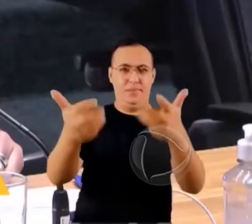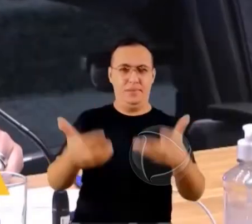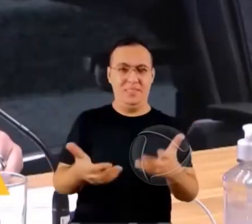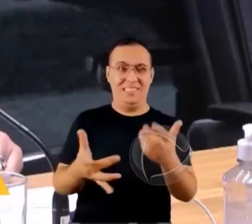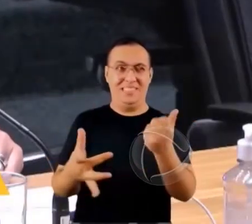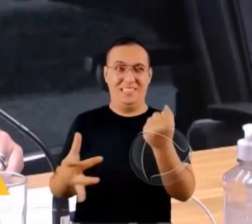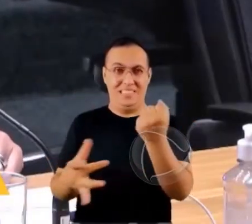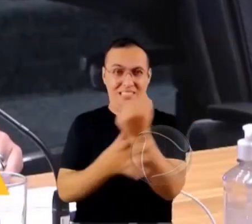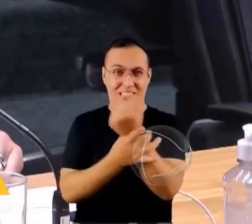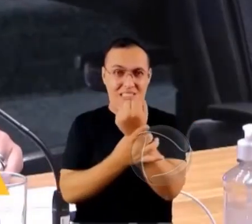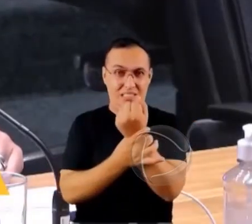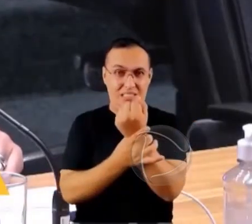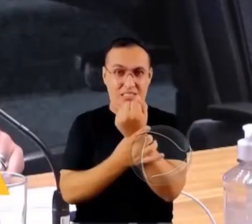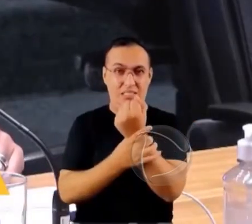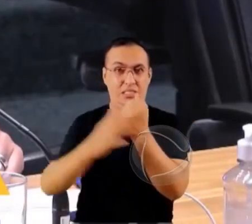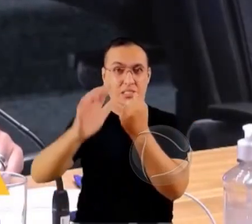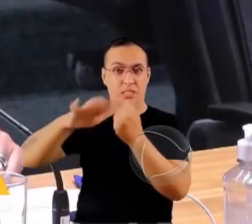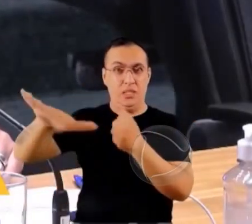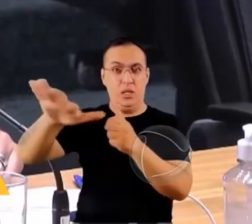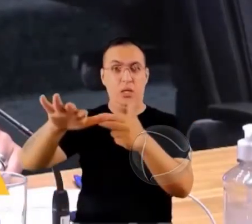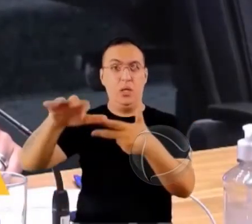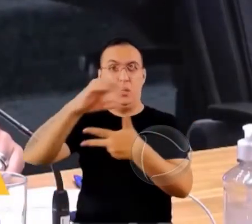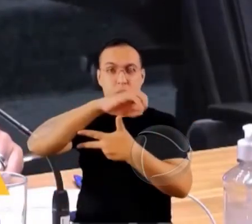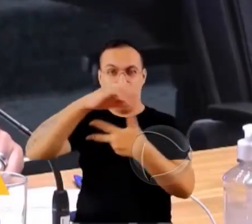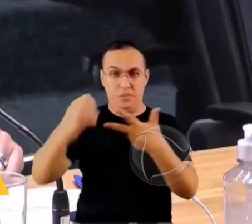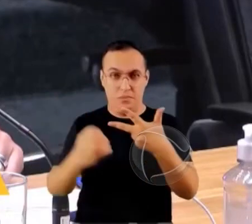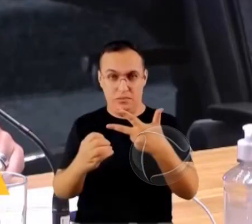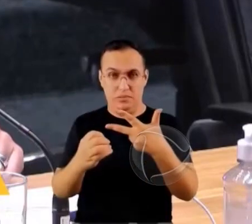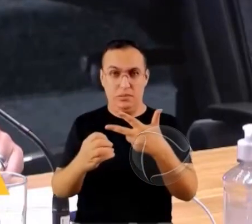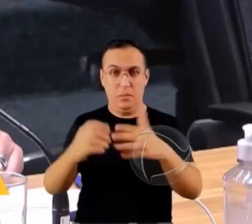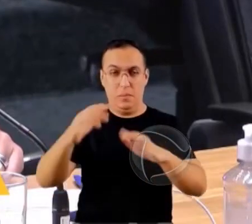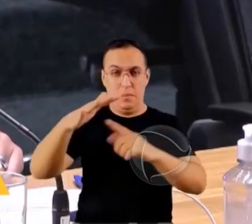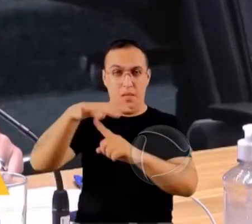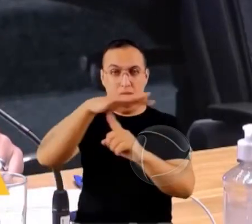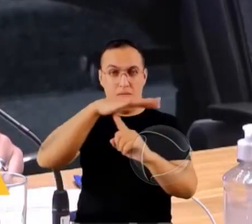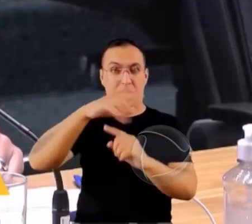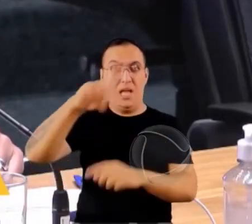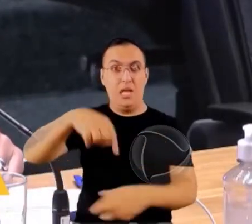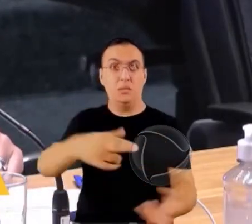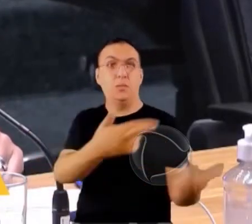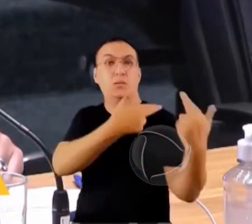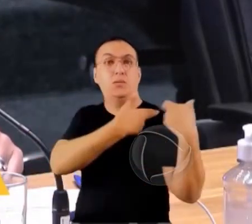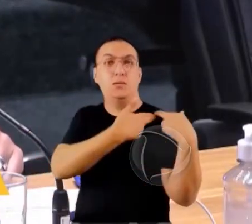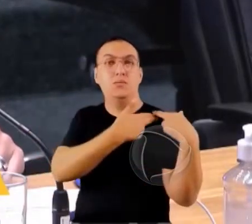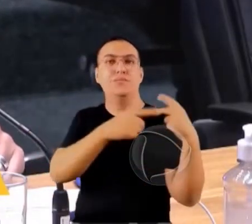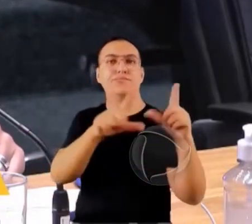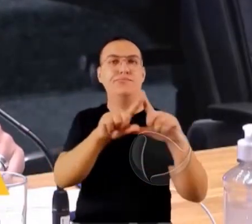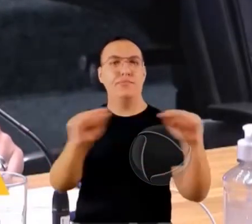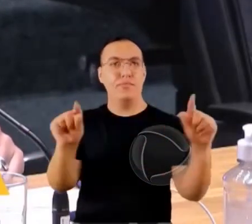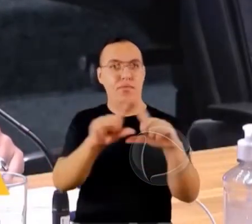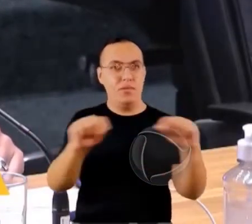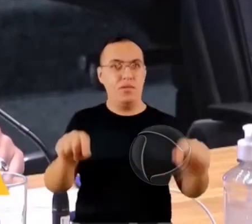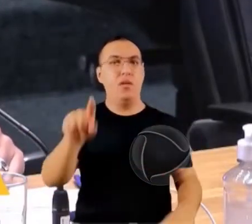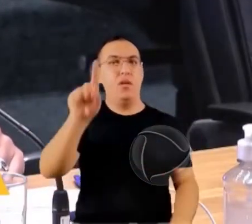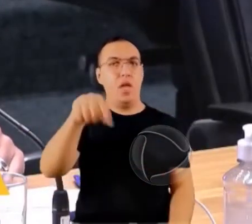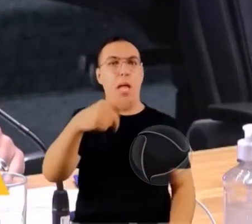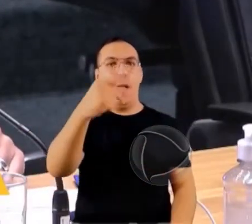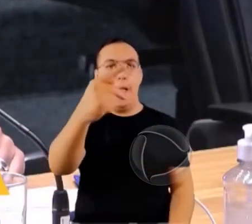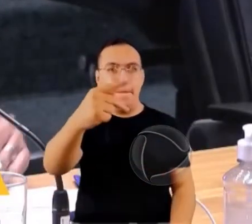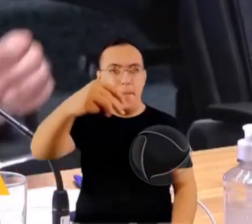da Praça dos Três Poderes é responsabilidade do Distrito Federal da Polícia Militar do Distrito